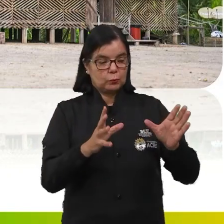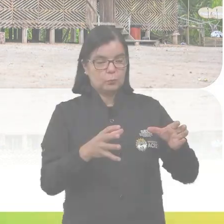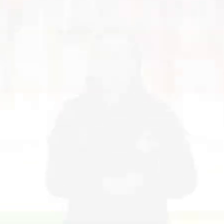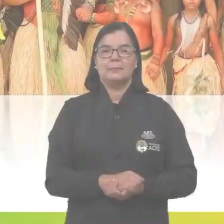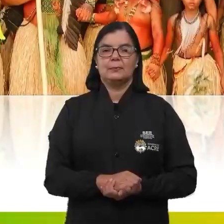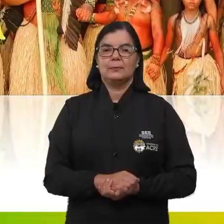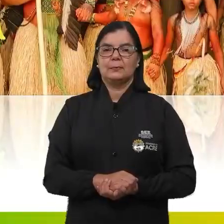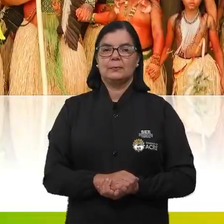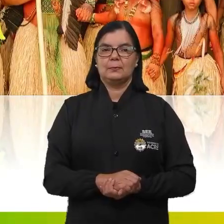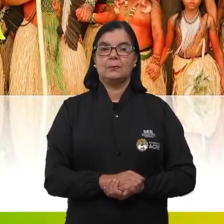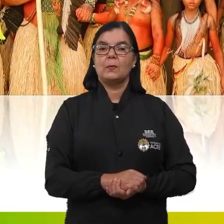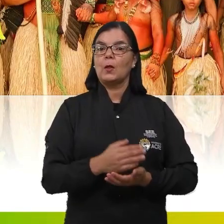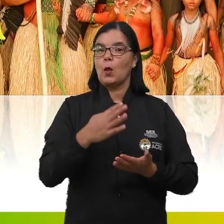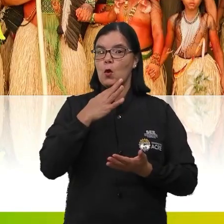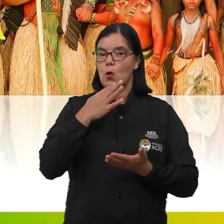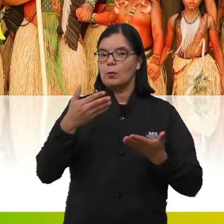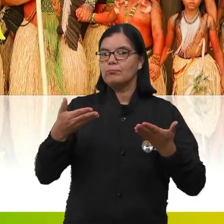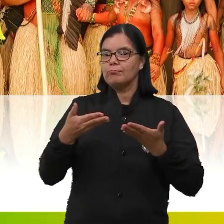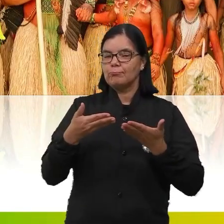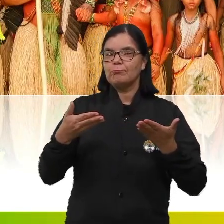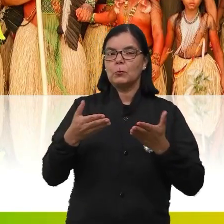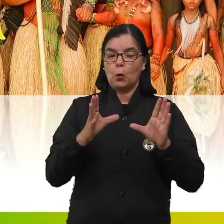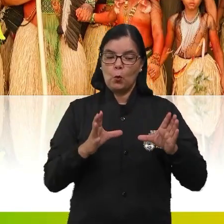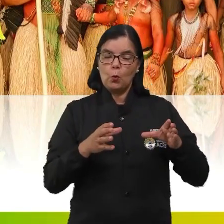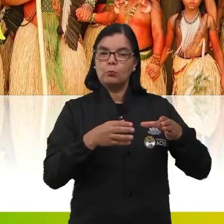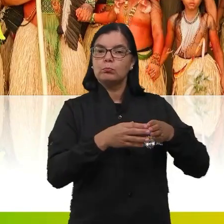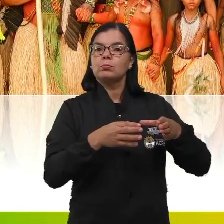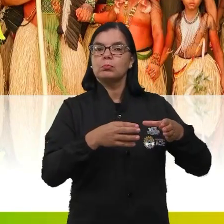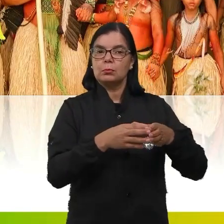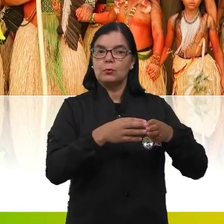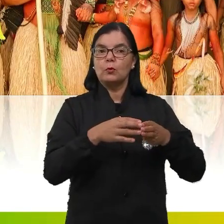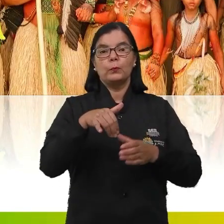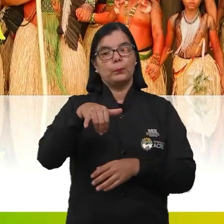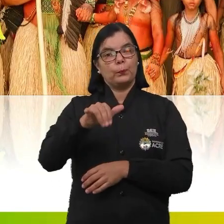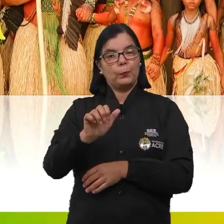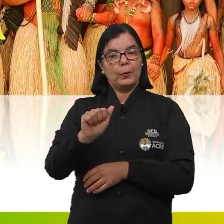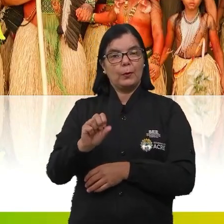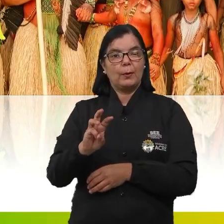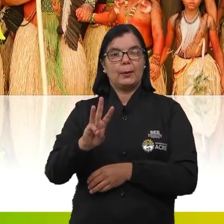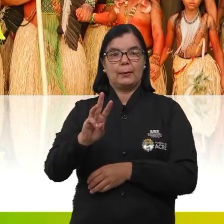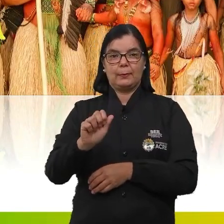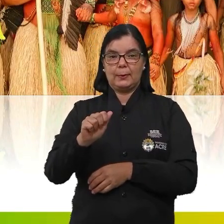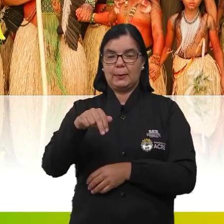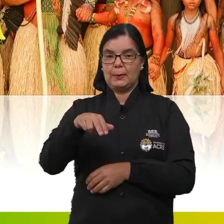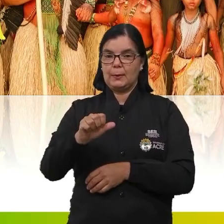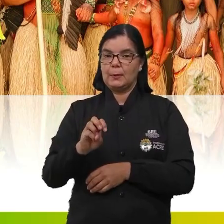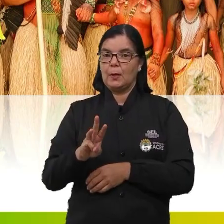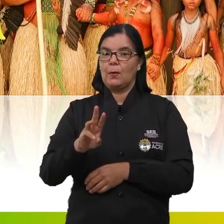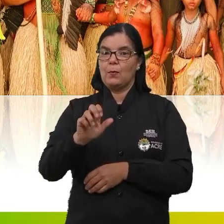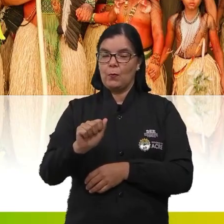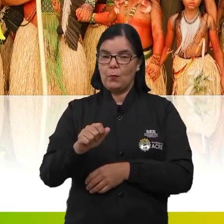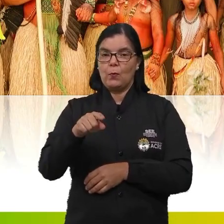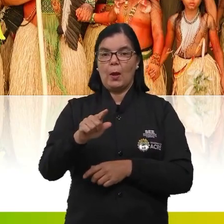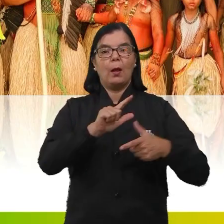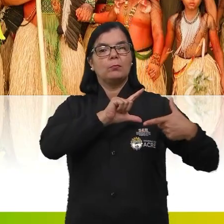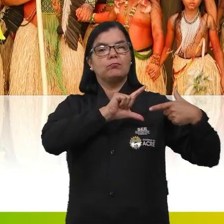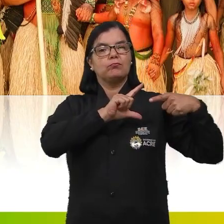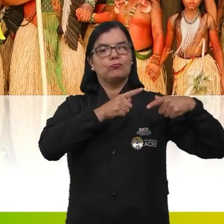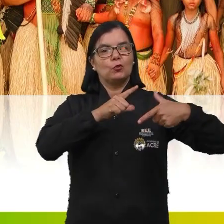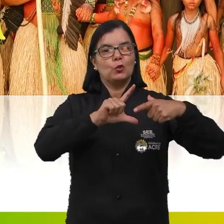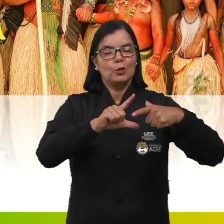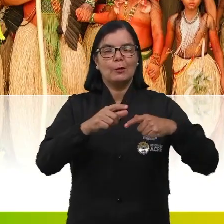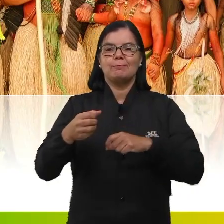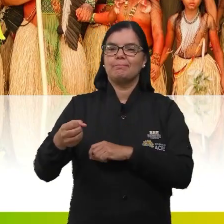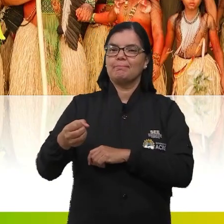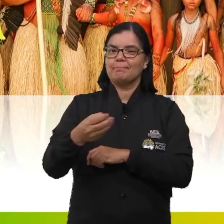grupo. Vamos conhecer agora os povos da tribo Iauanauá, tradição e